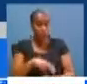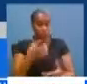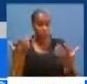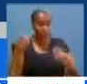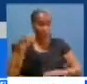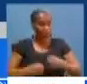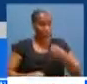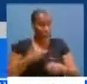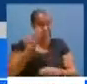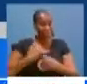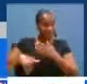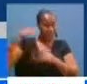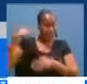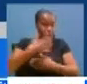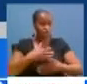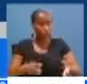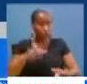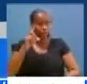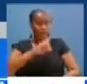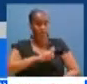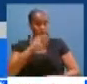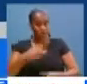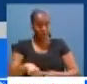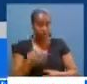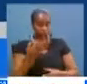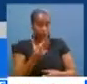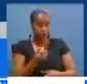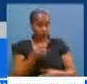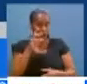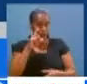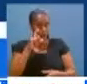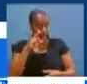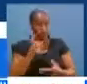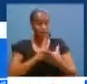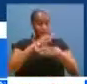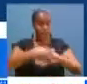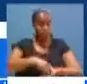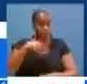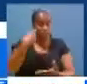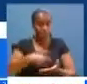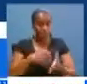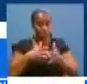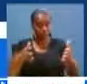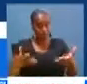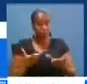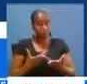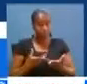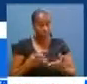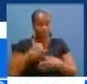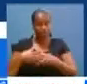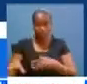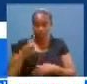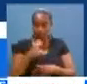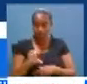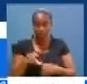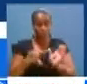uma reivindicação antiga do setor privado de ter um fundo de garantia para acesso ao financiamento de grande porte fora do